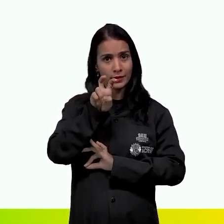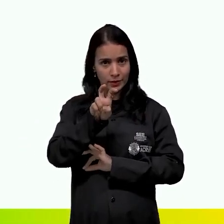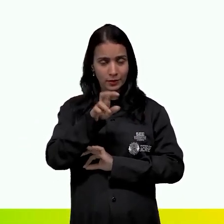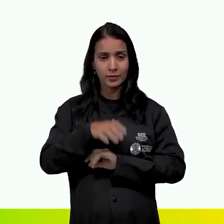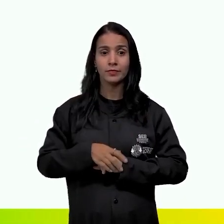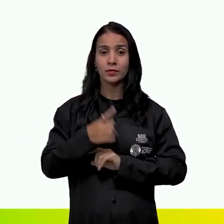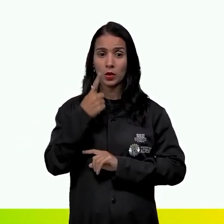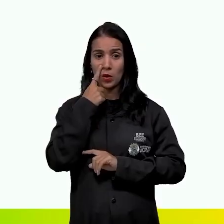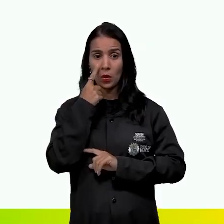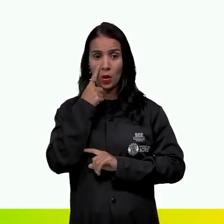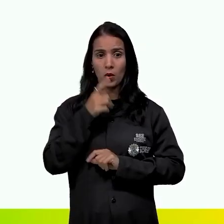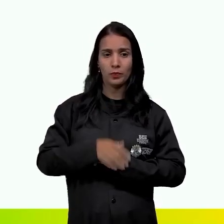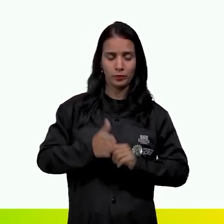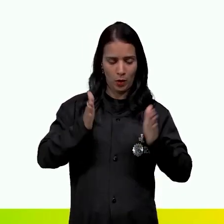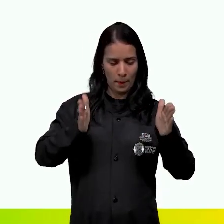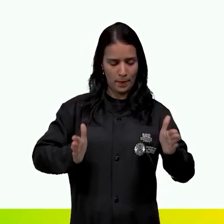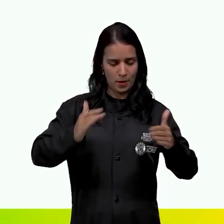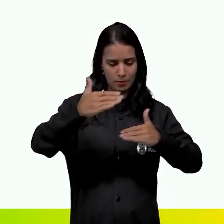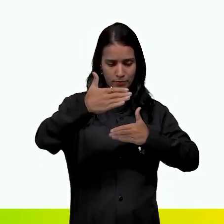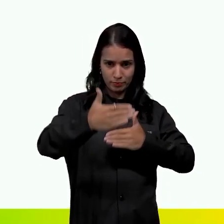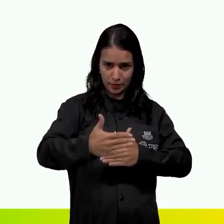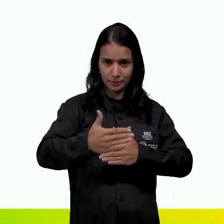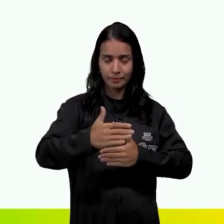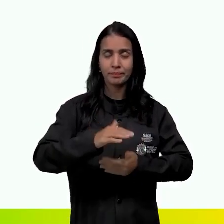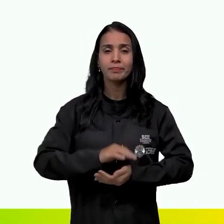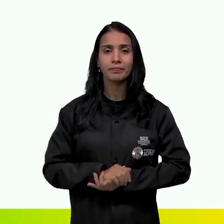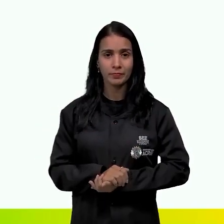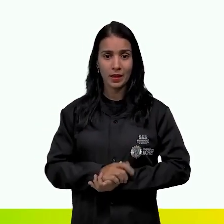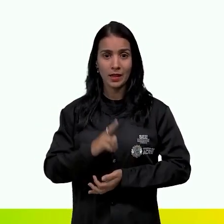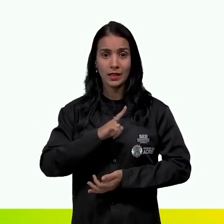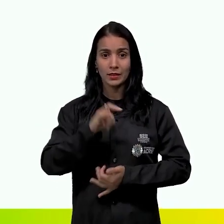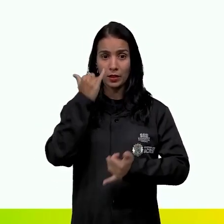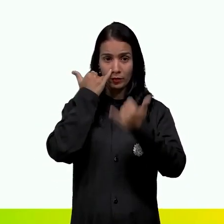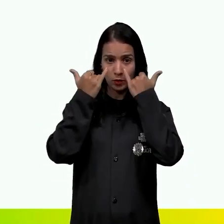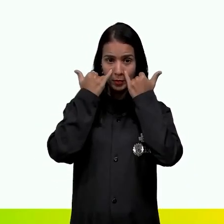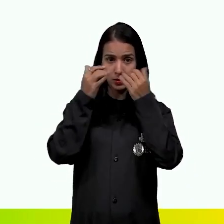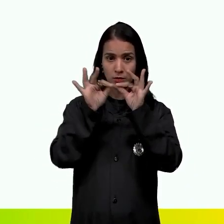aqui tem essas seguintes informações: